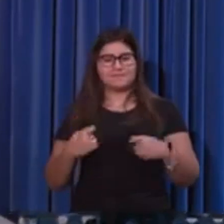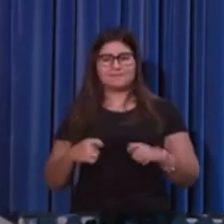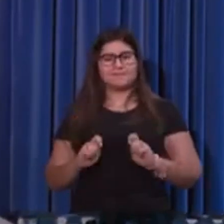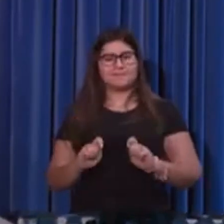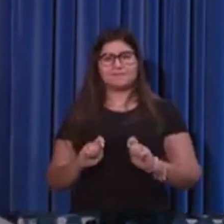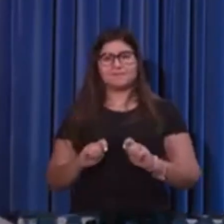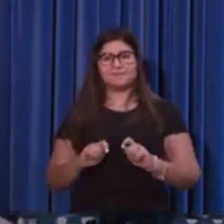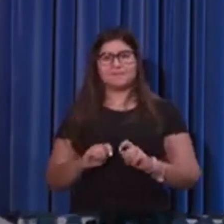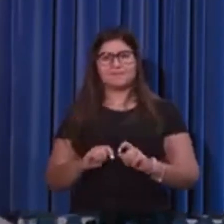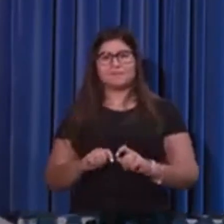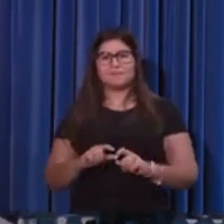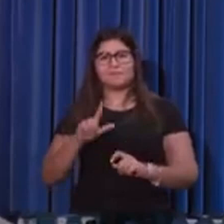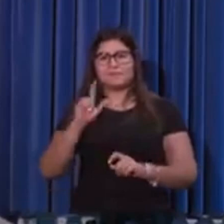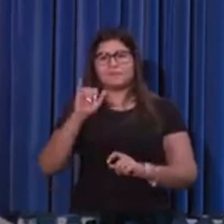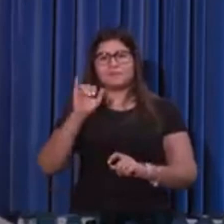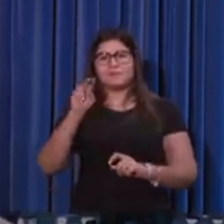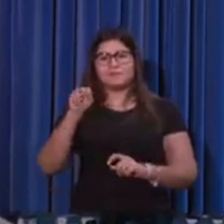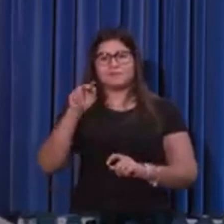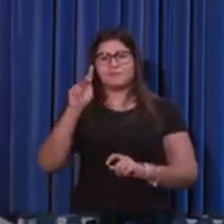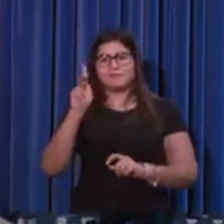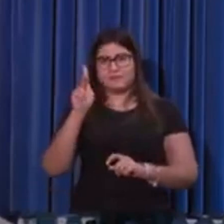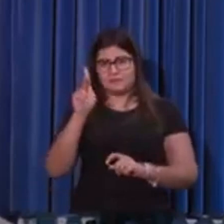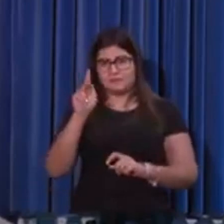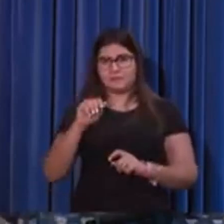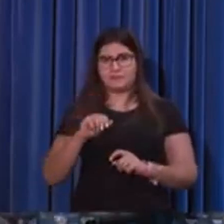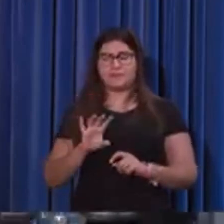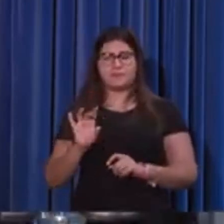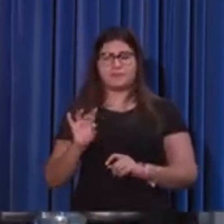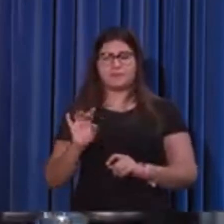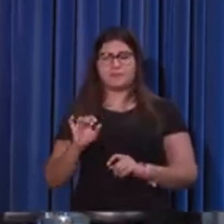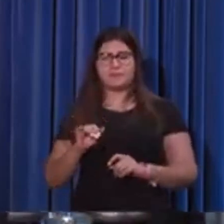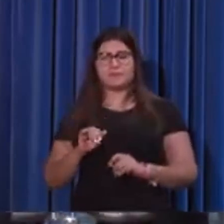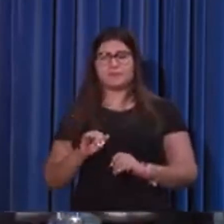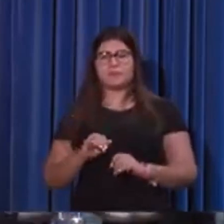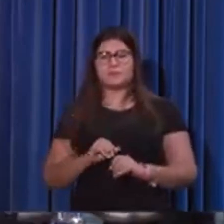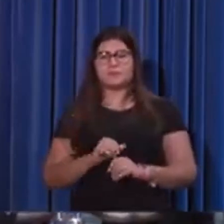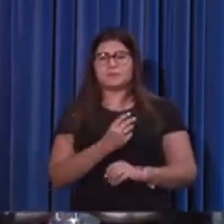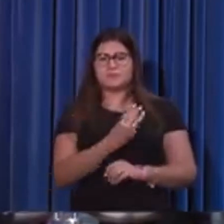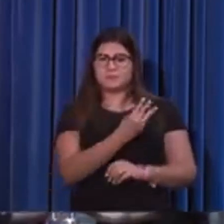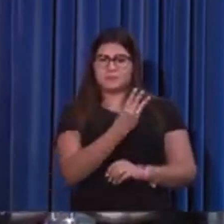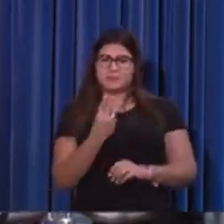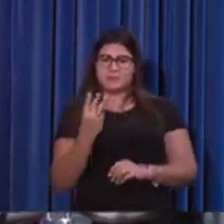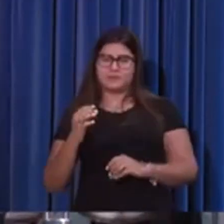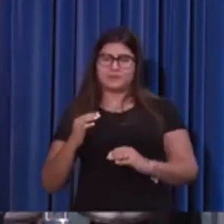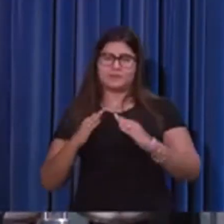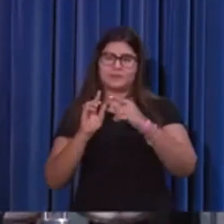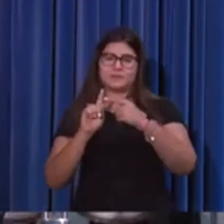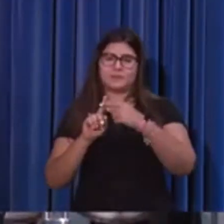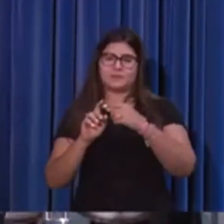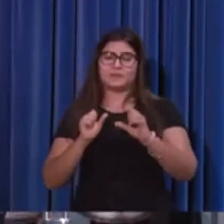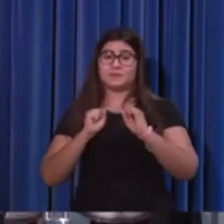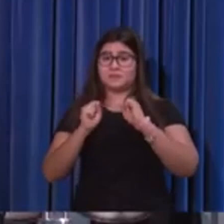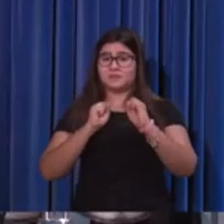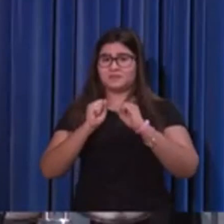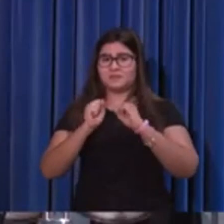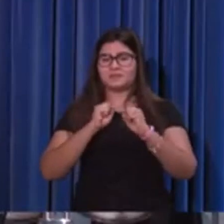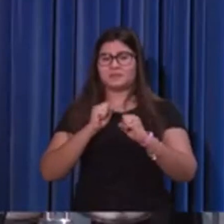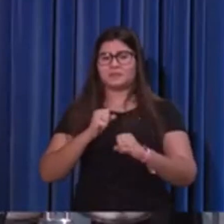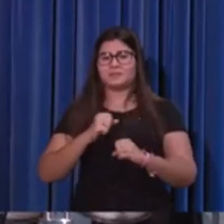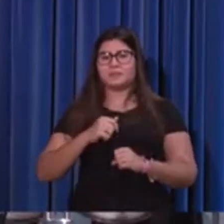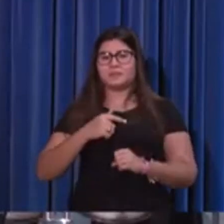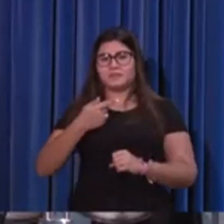enviemos o link, você acessa o site da igreja e já pode fazê-lo. Nós vamos abrir a palavra de Deus no texto do Salmo